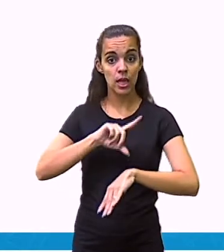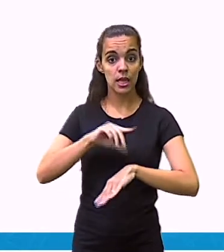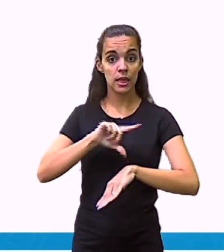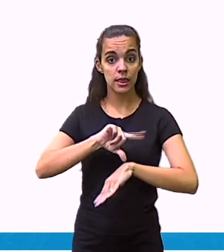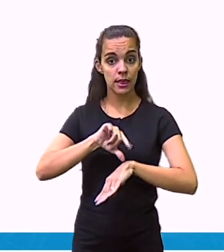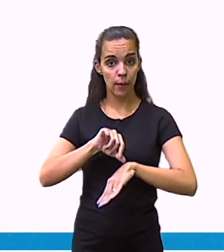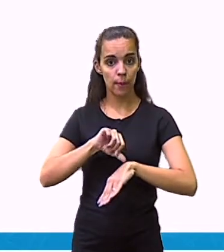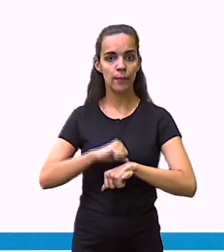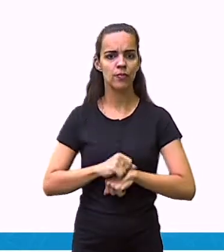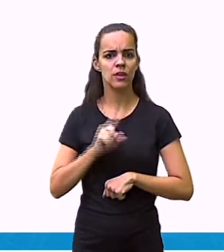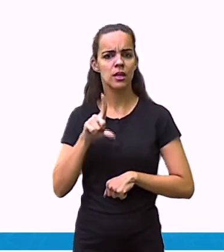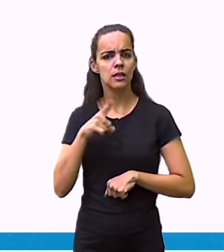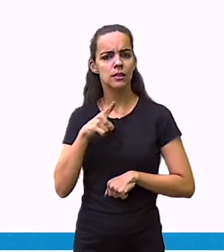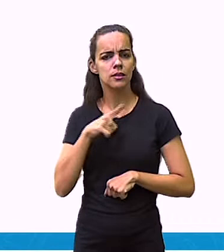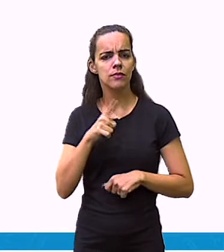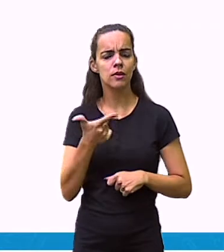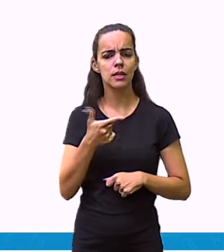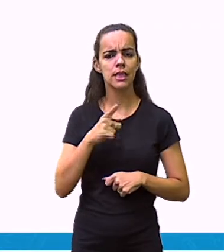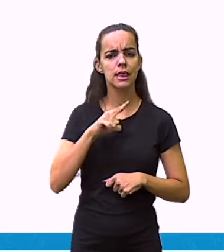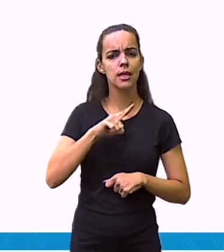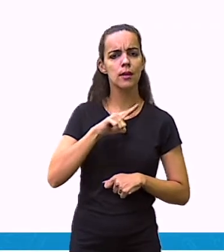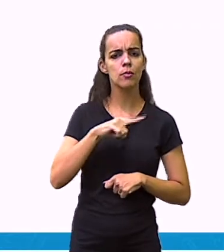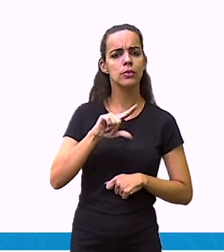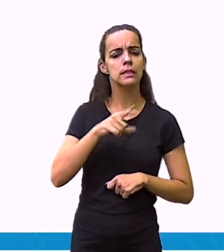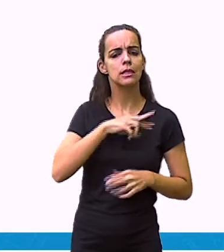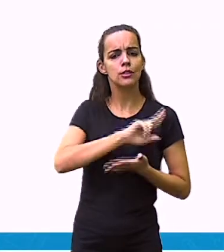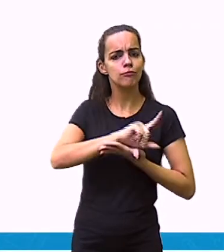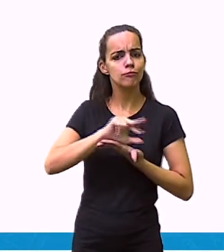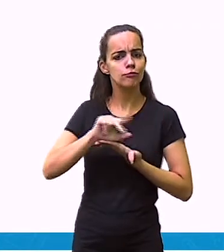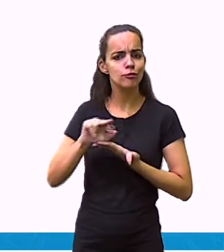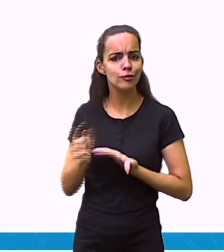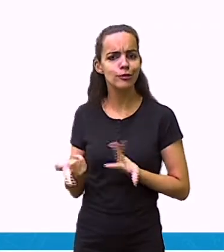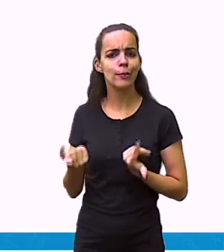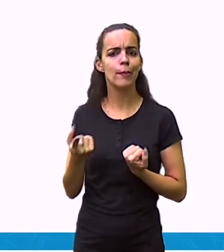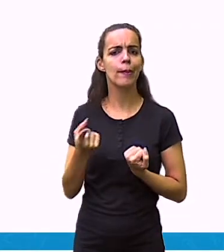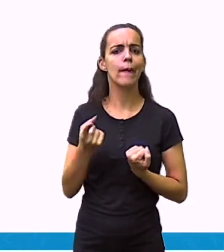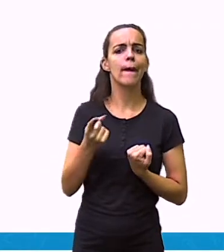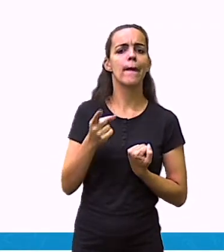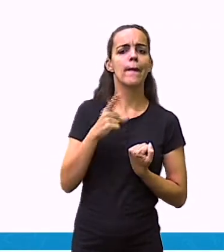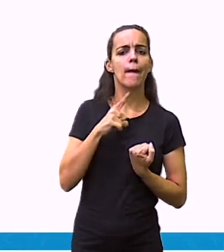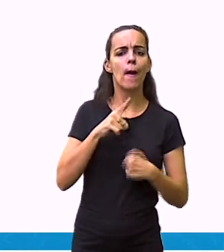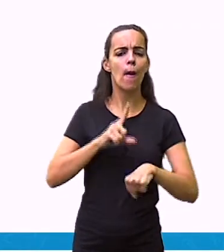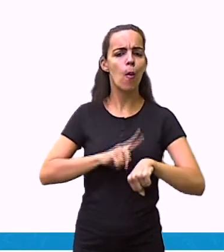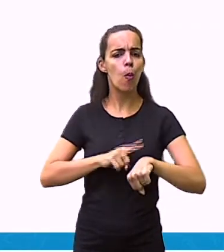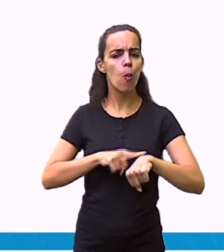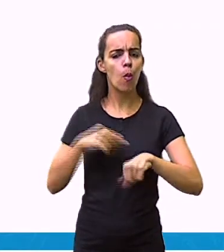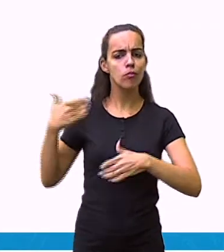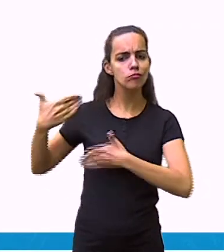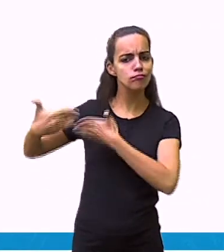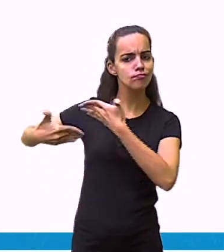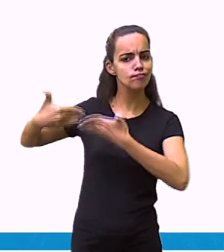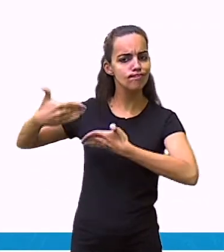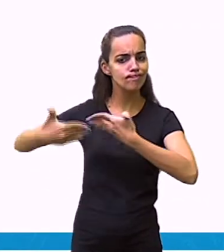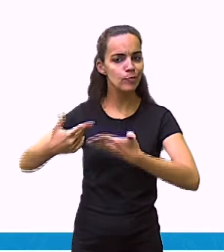que temos tempos diferentes, momentos ao longo do nosso